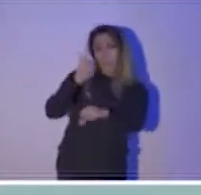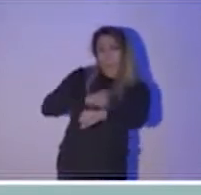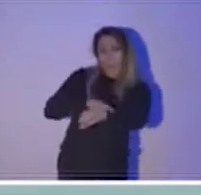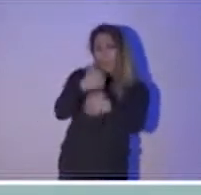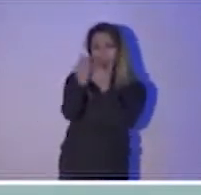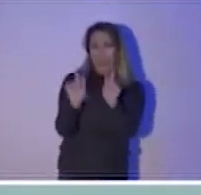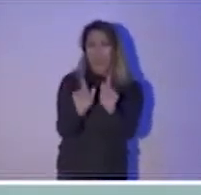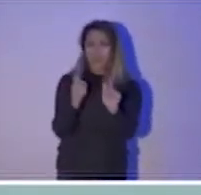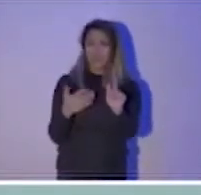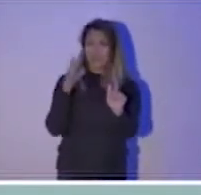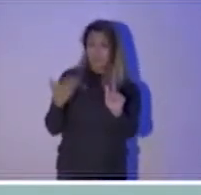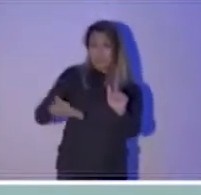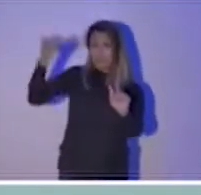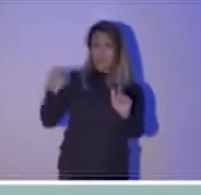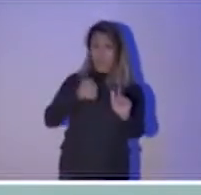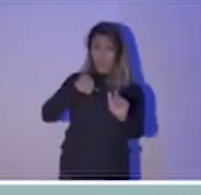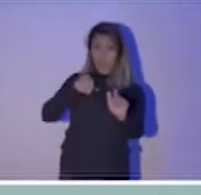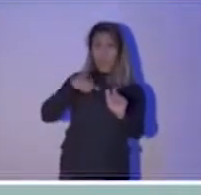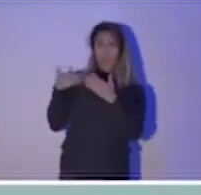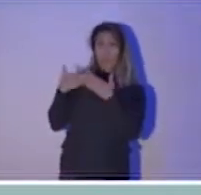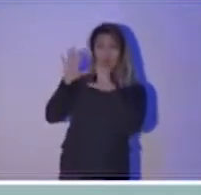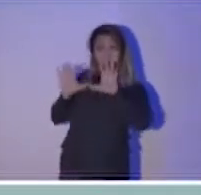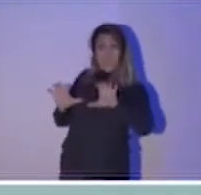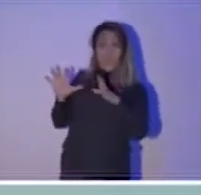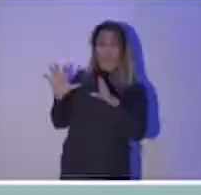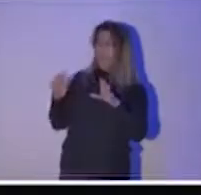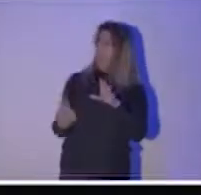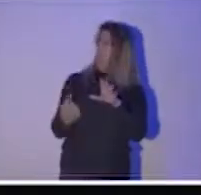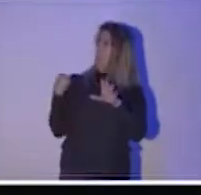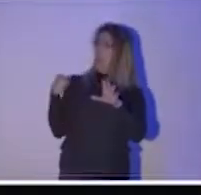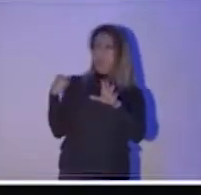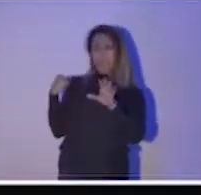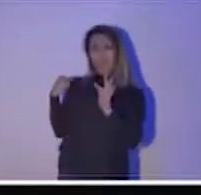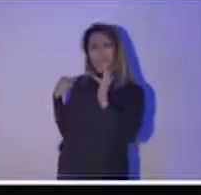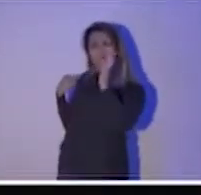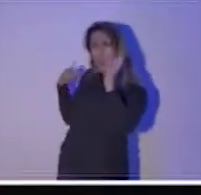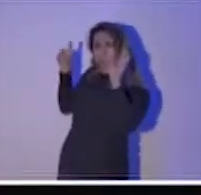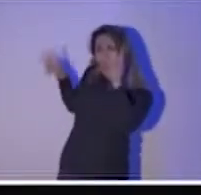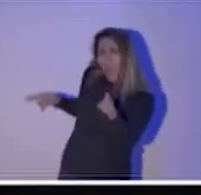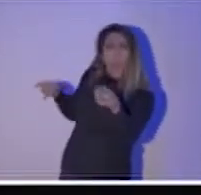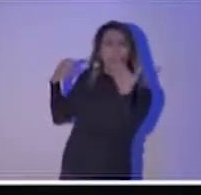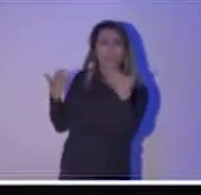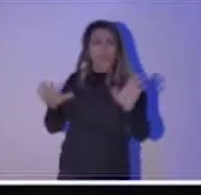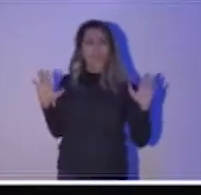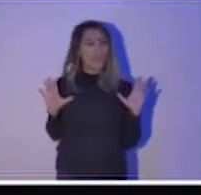isso é difícil, né? Todos os dias da minha vida, eu penso o seguinte: nós somos